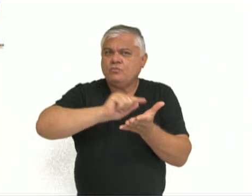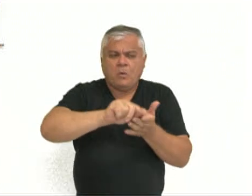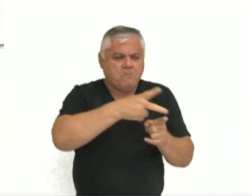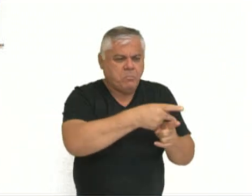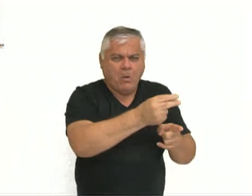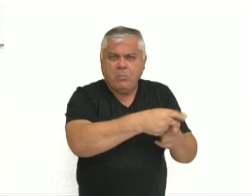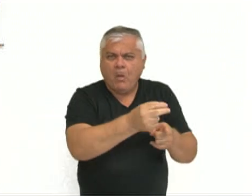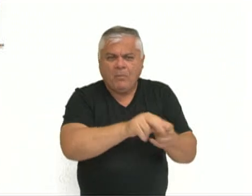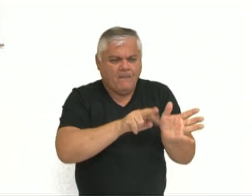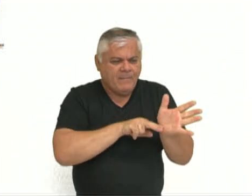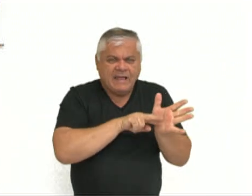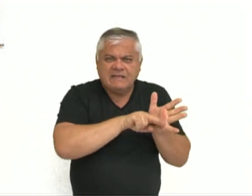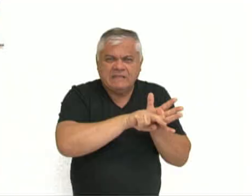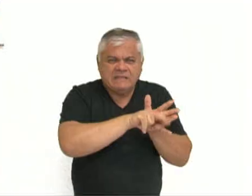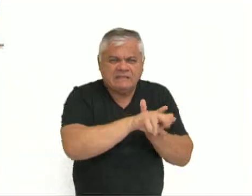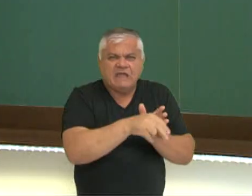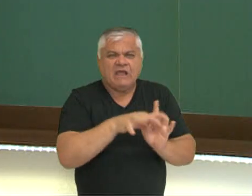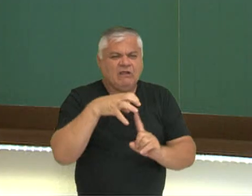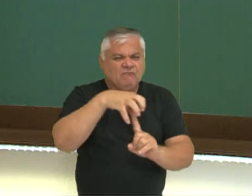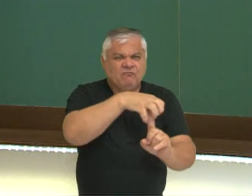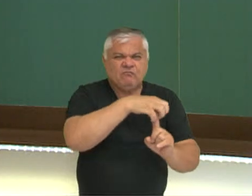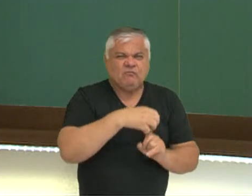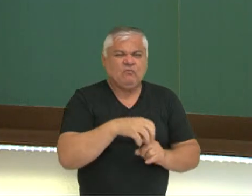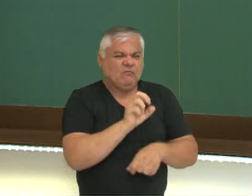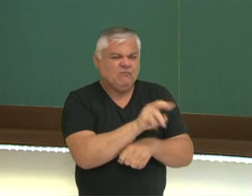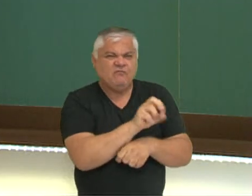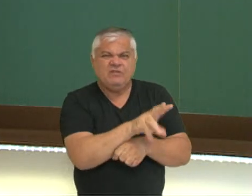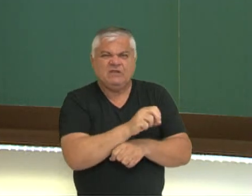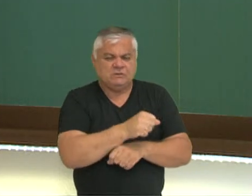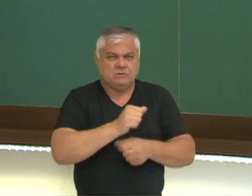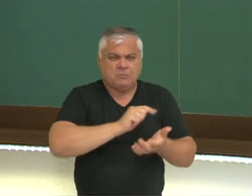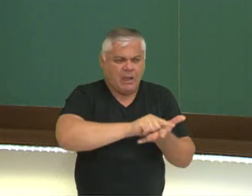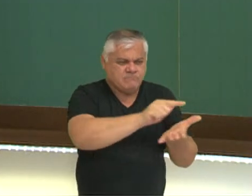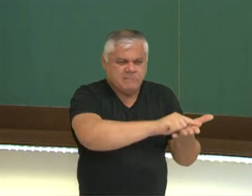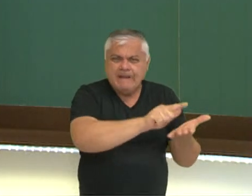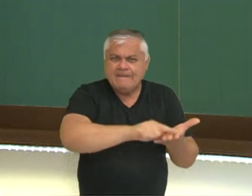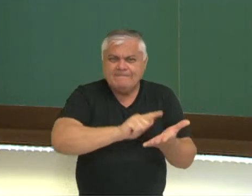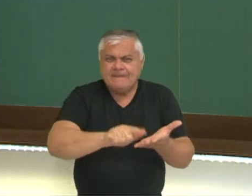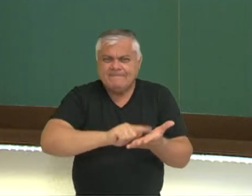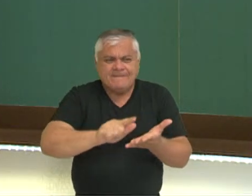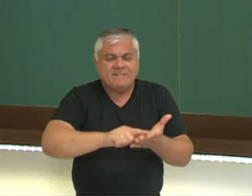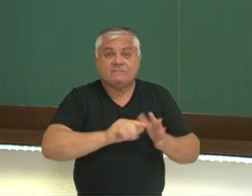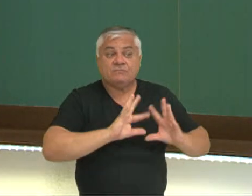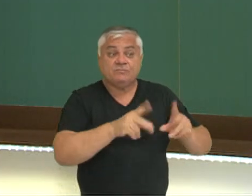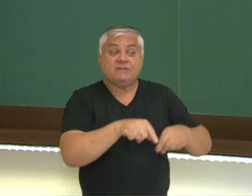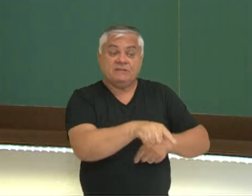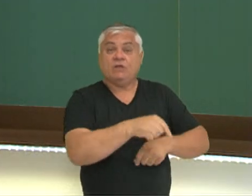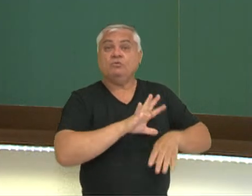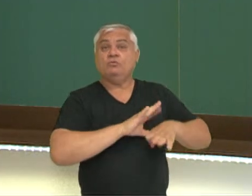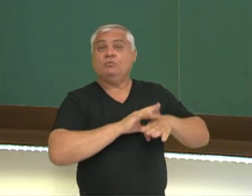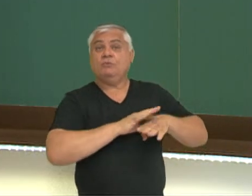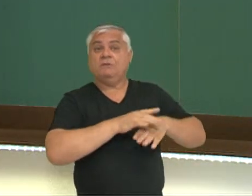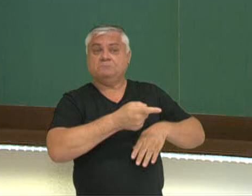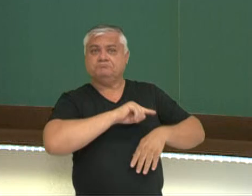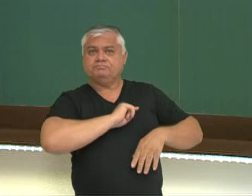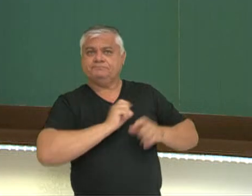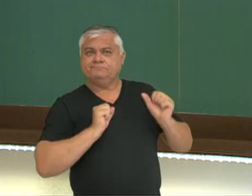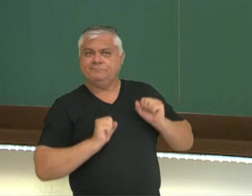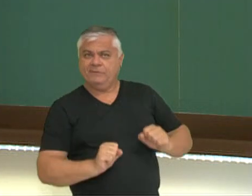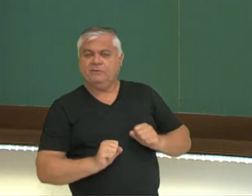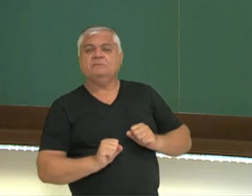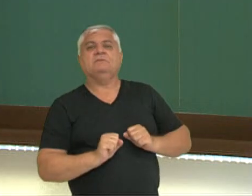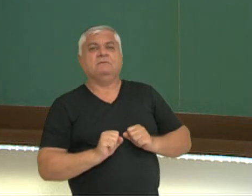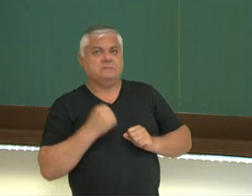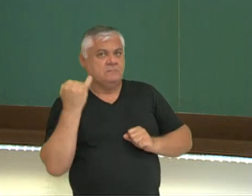das bactérias, de fungos, de vírus, de seres que provocariam doenças. Por isso é tão importante tratar a água. Ela